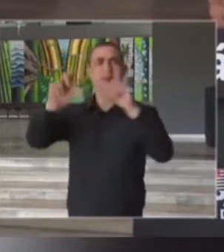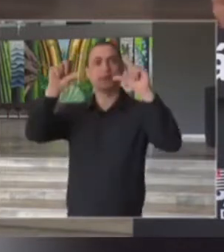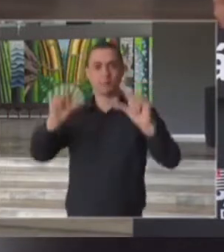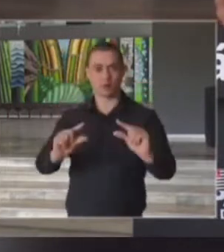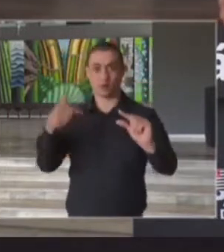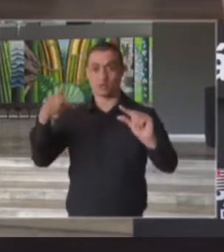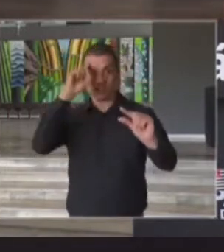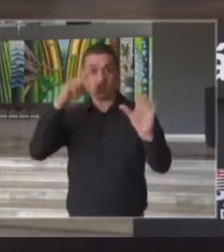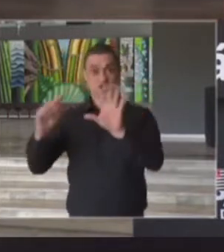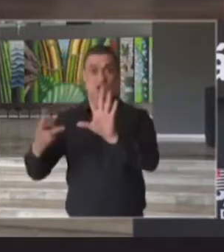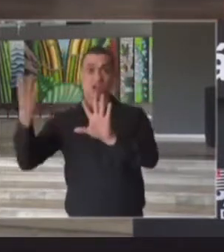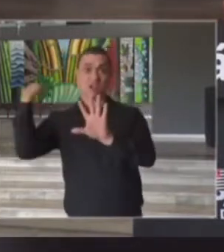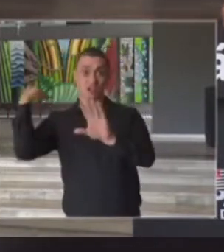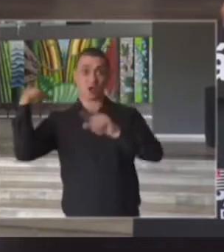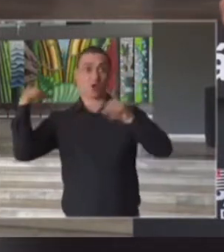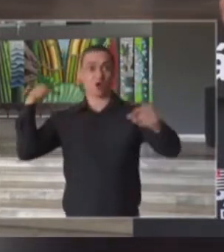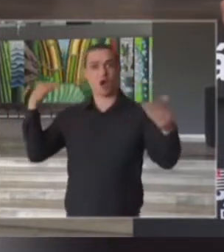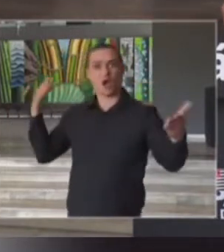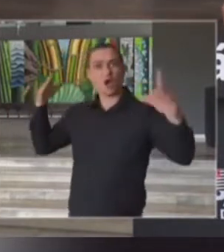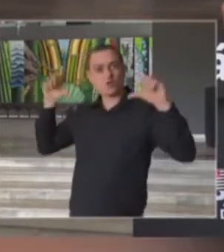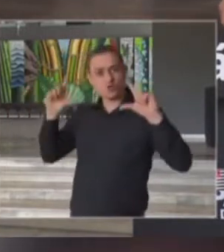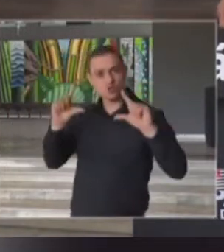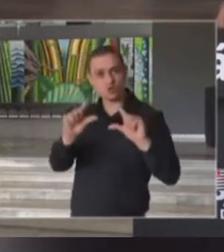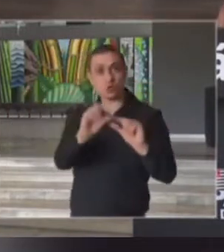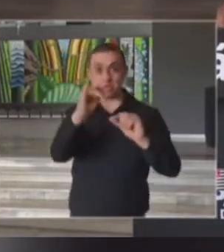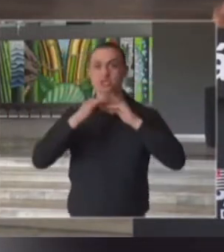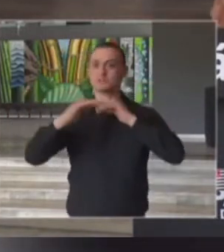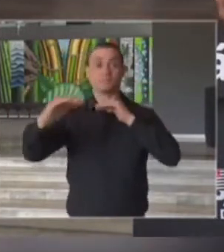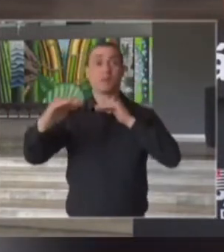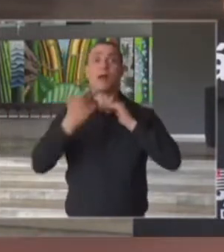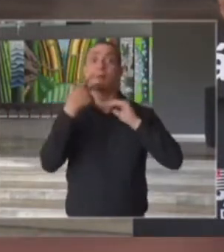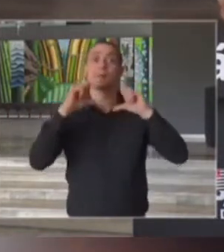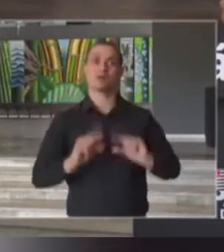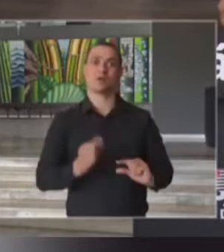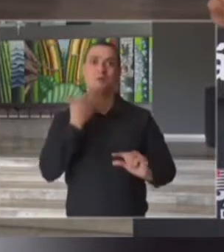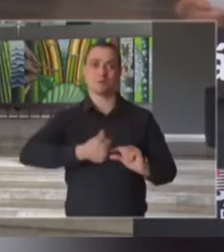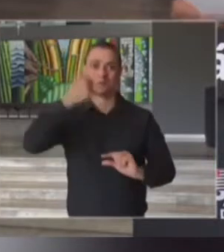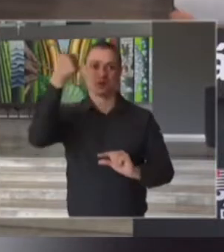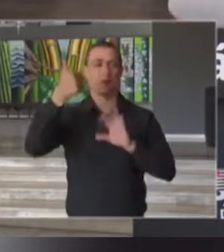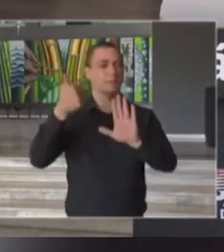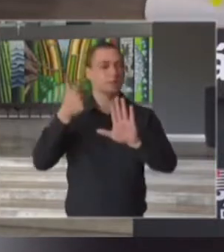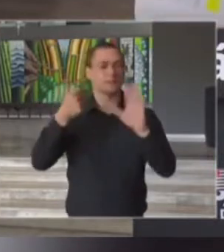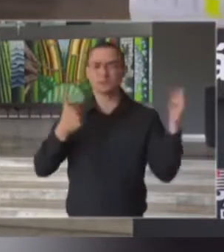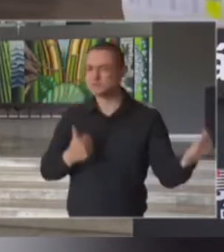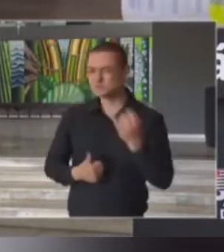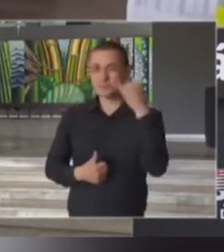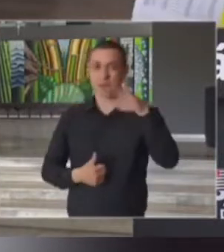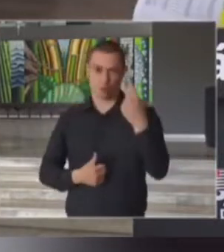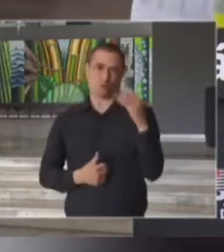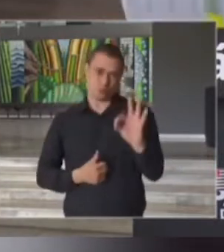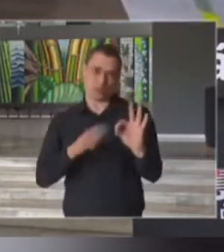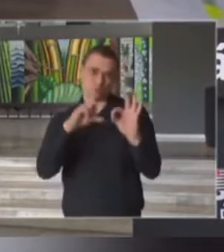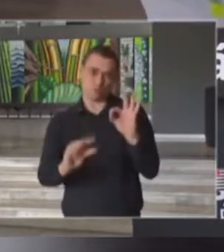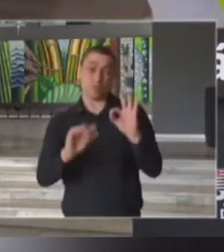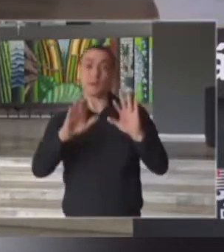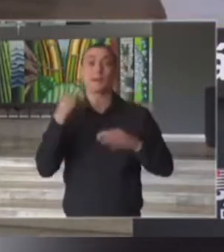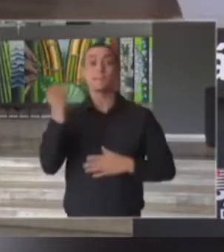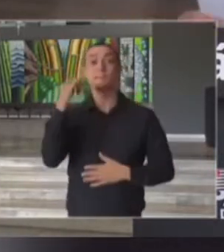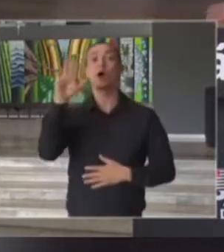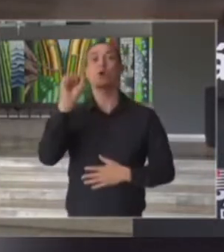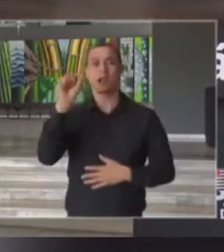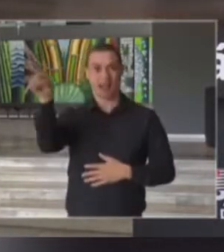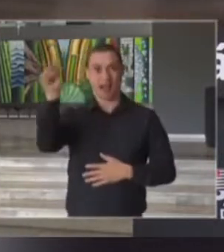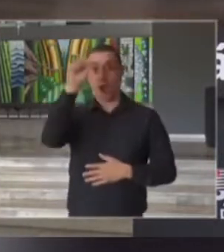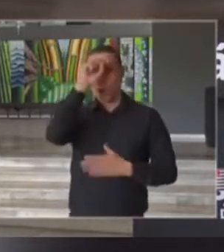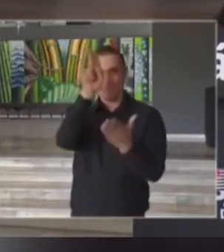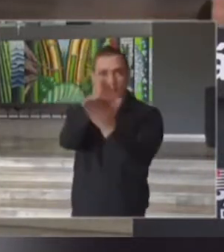que dos 7 dias anteriores. Se tivesse estáveis, já seria suficiente, mas foram menores. Mas o mais importante, 1% menor, é que a